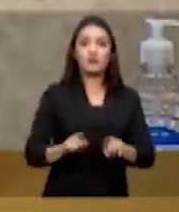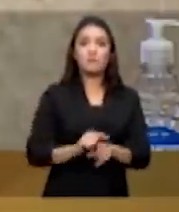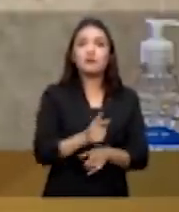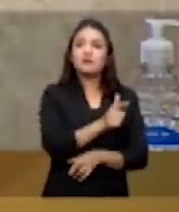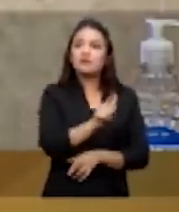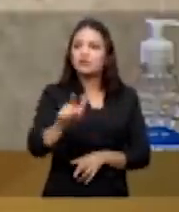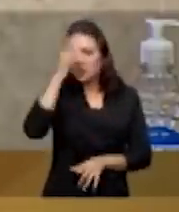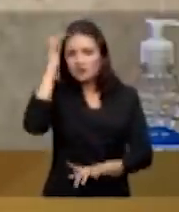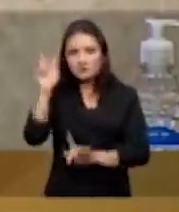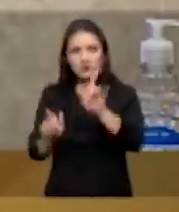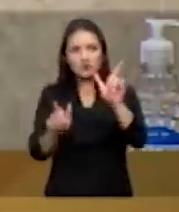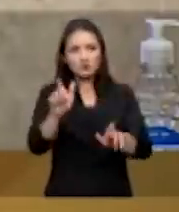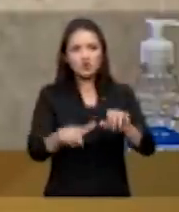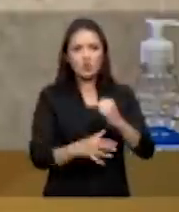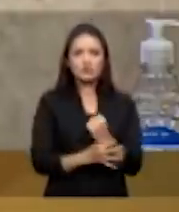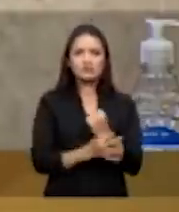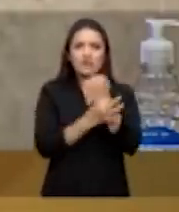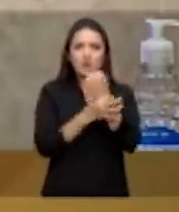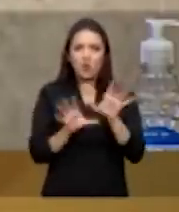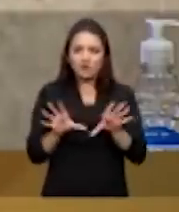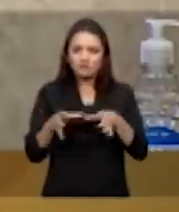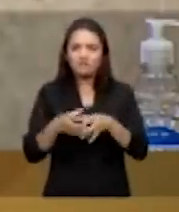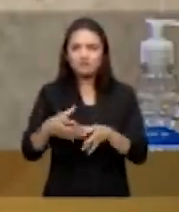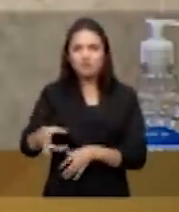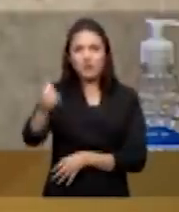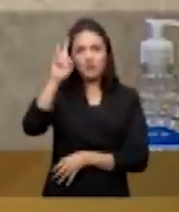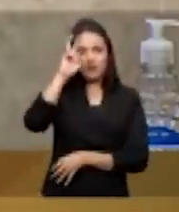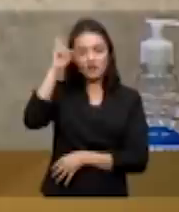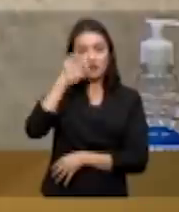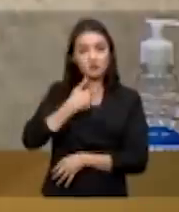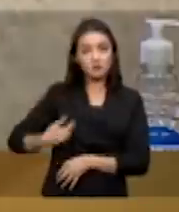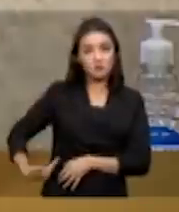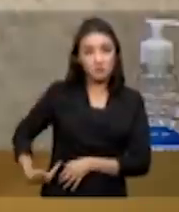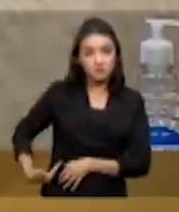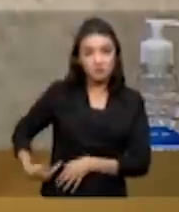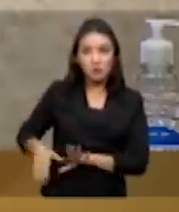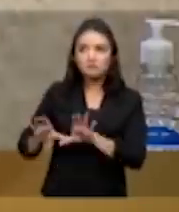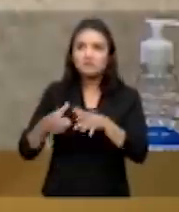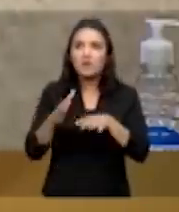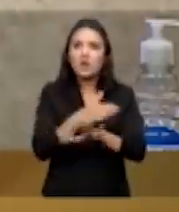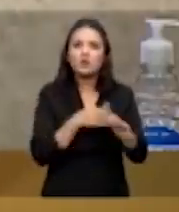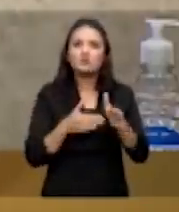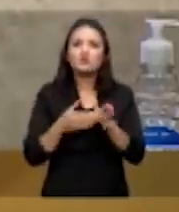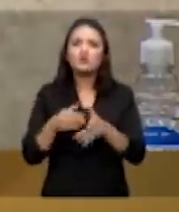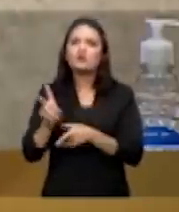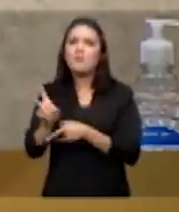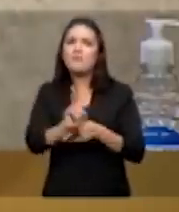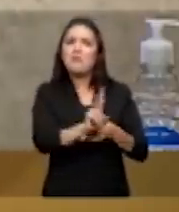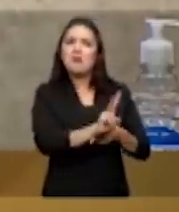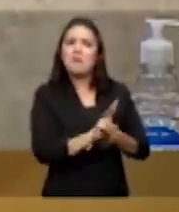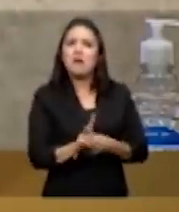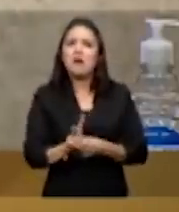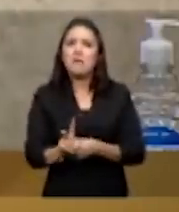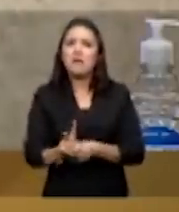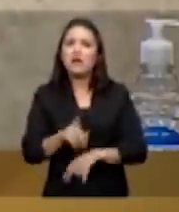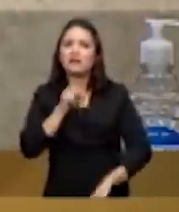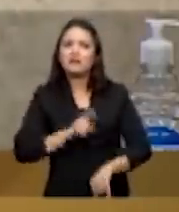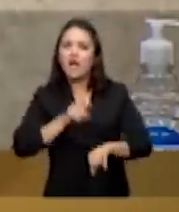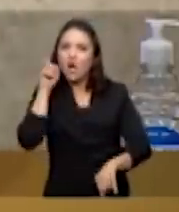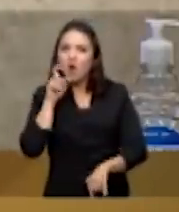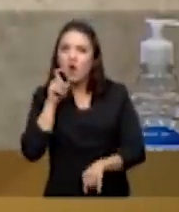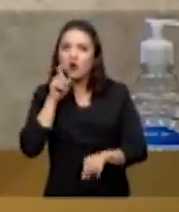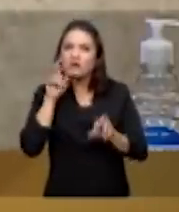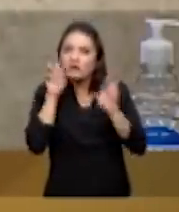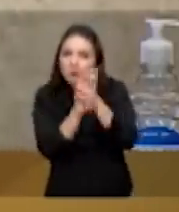de segurança e de inteligência pública que monitoraram em tempo real todas